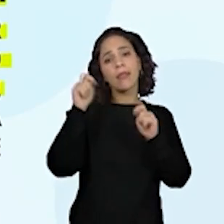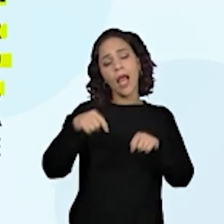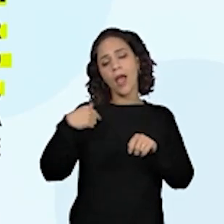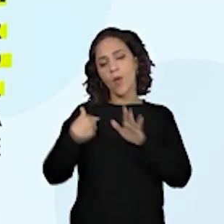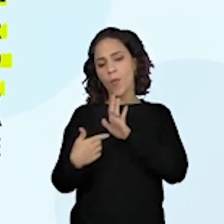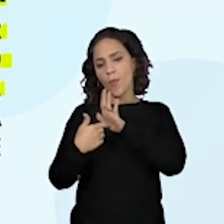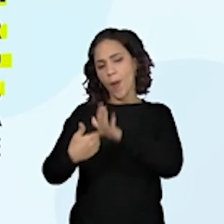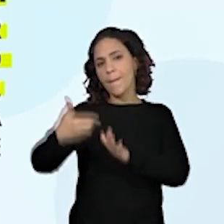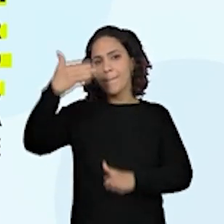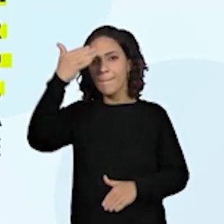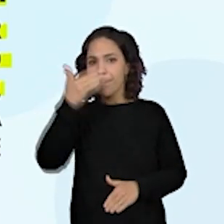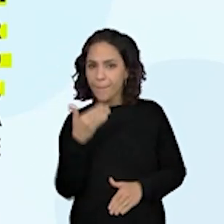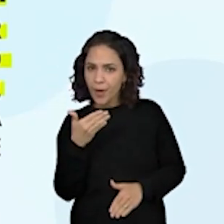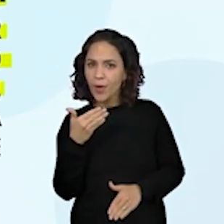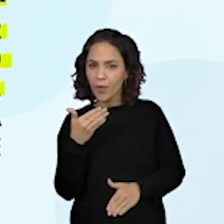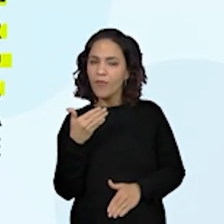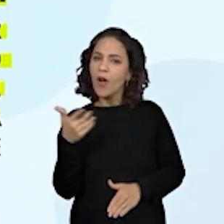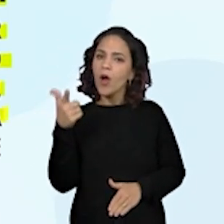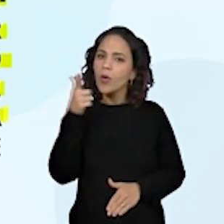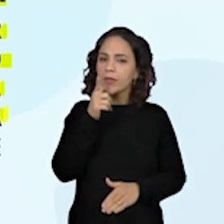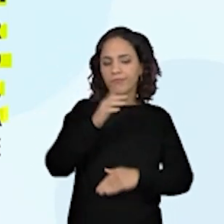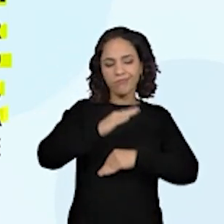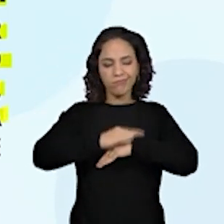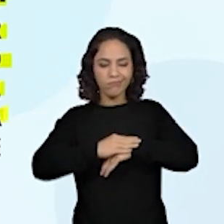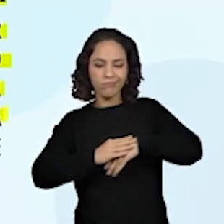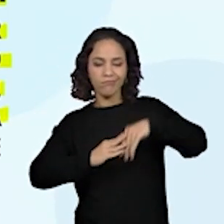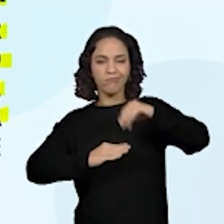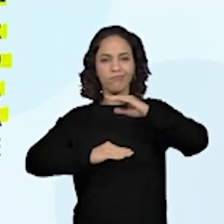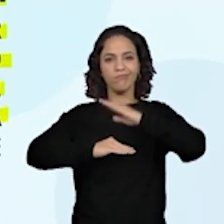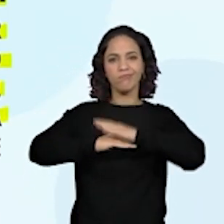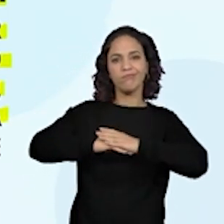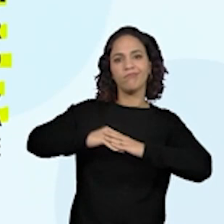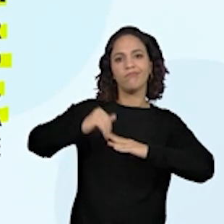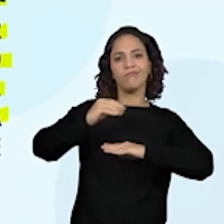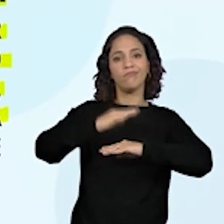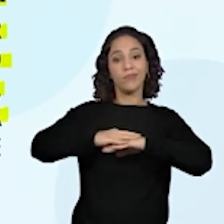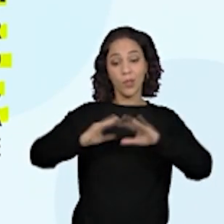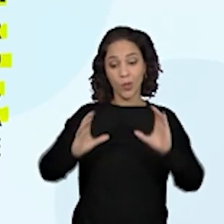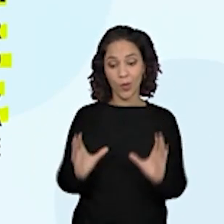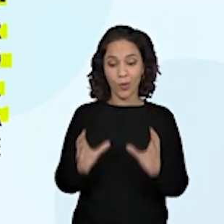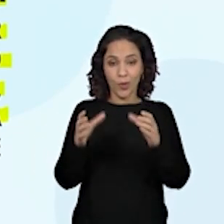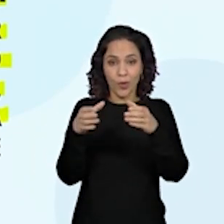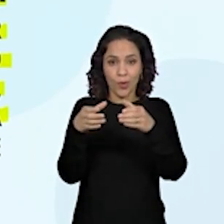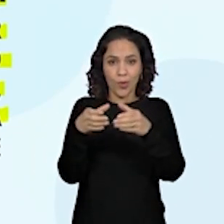evidências, fortalecendo a construção de uma comunidade